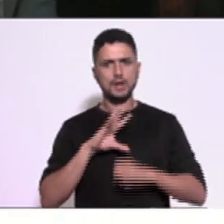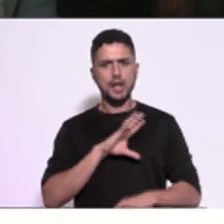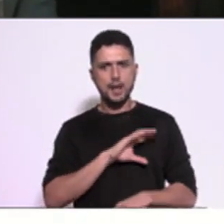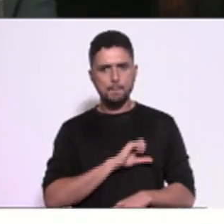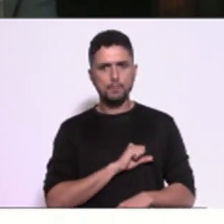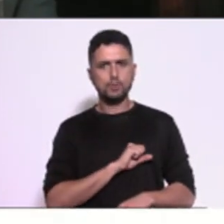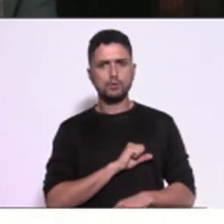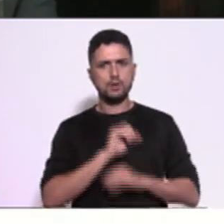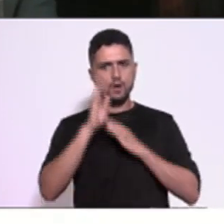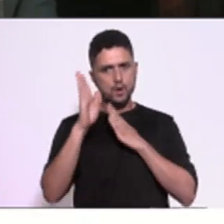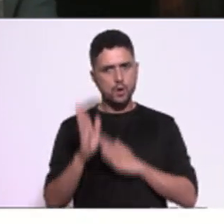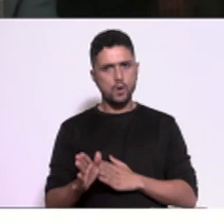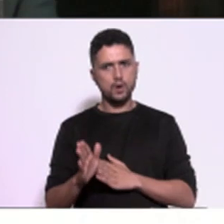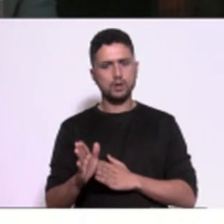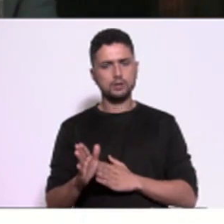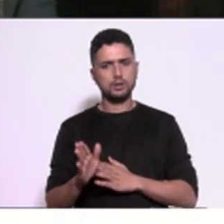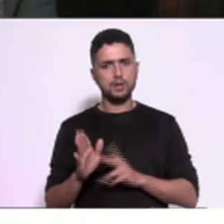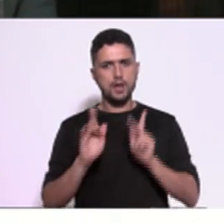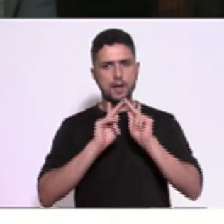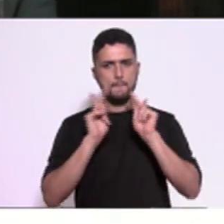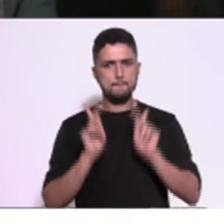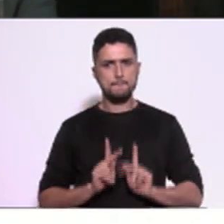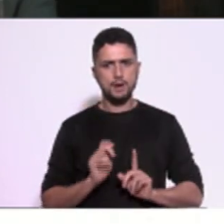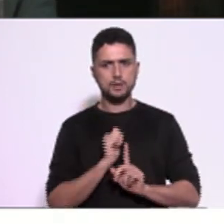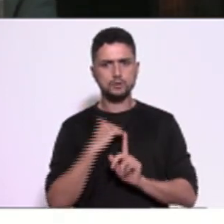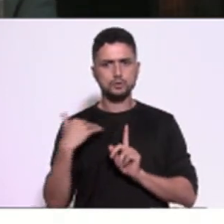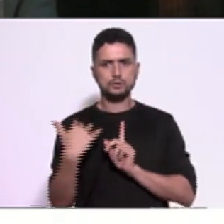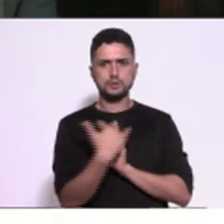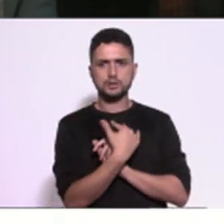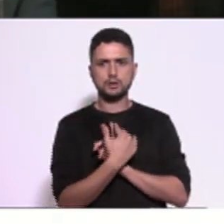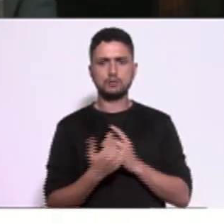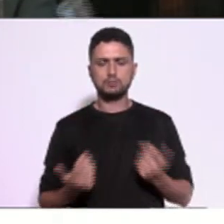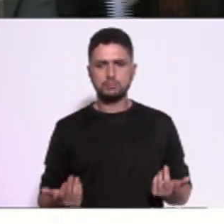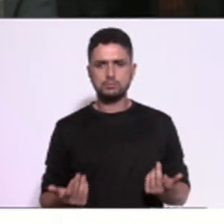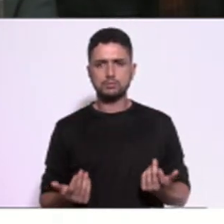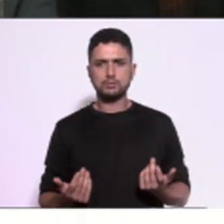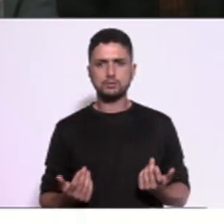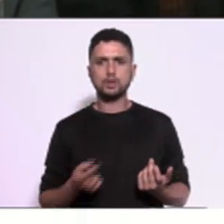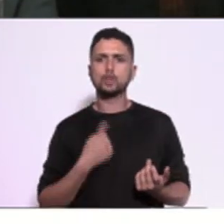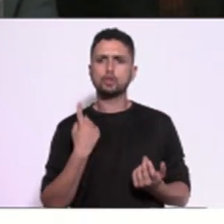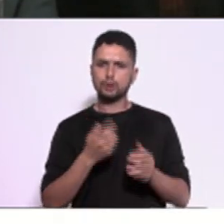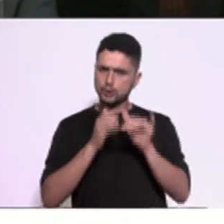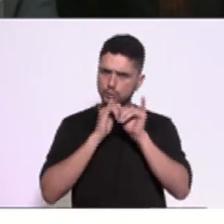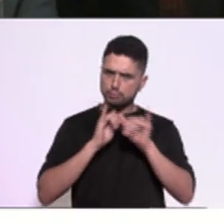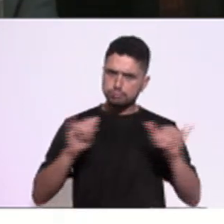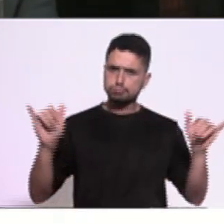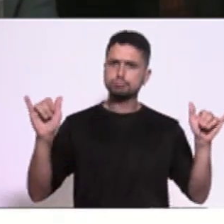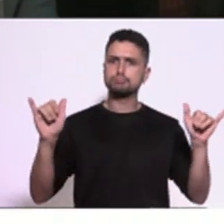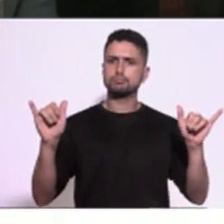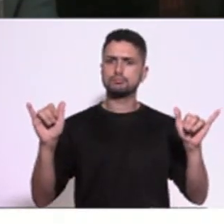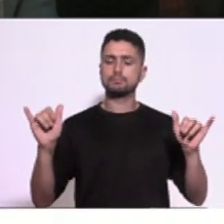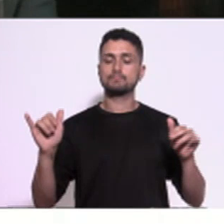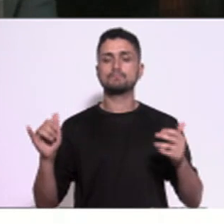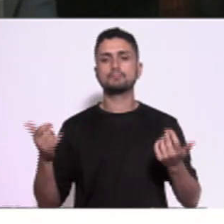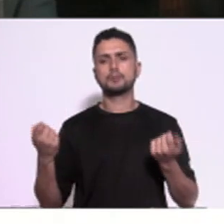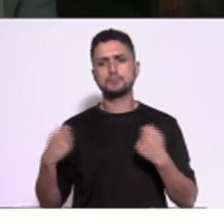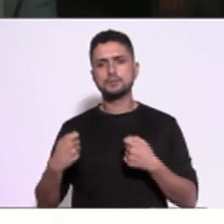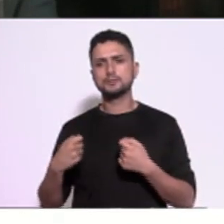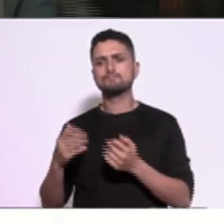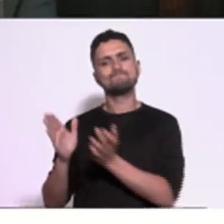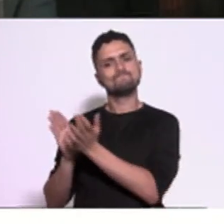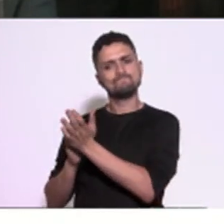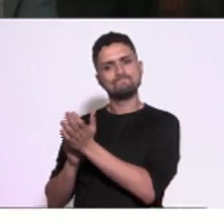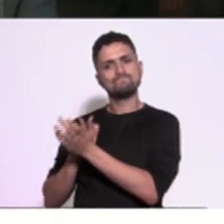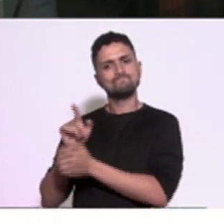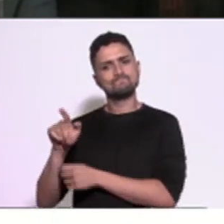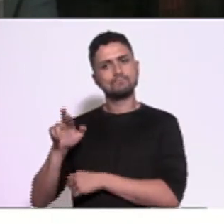a ordem, a paz social. E todo esse legado nós devemos aos republicanos, ao